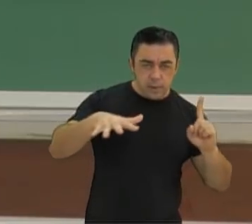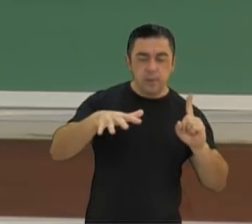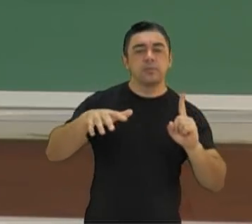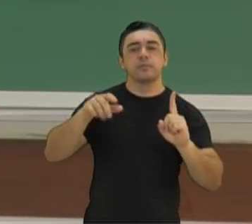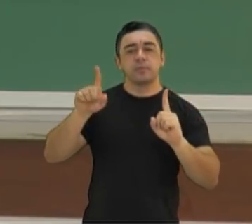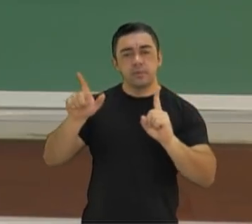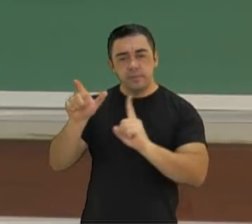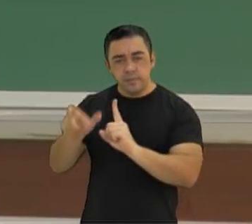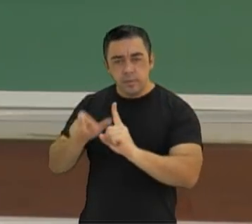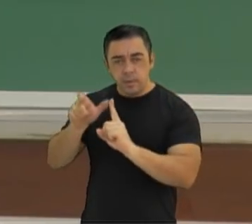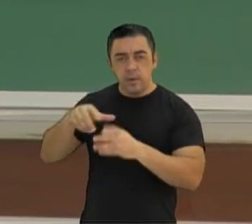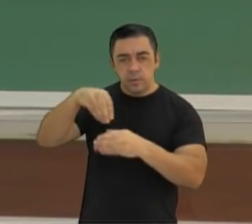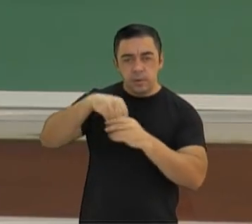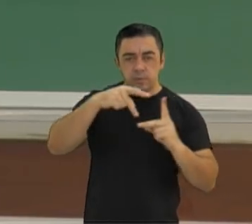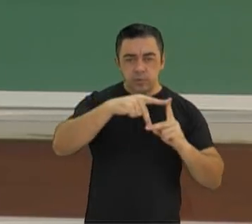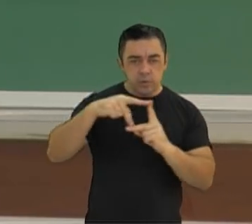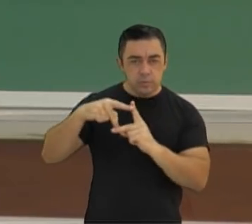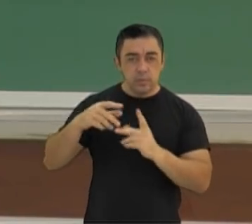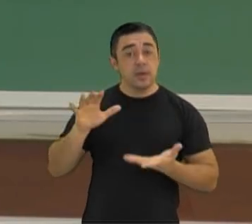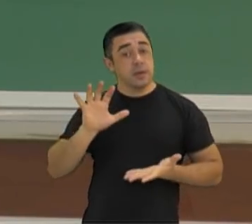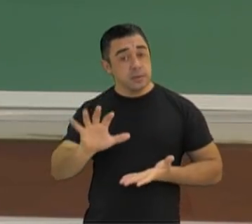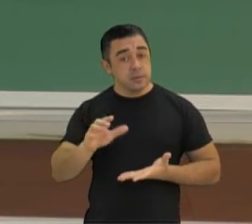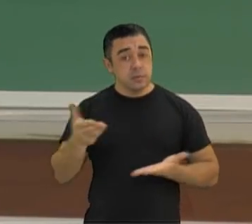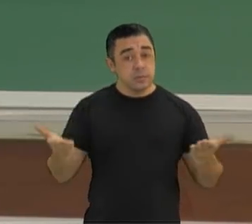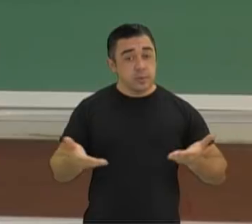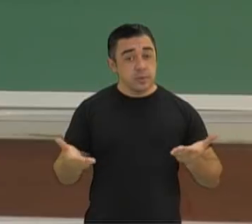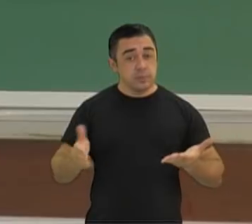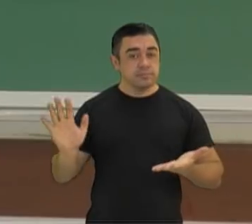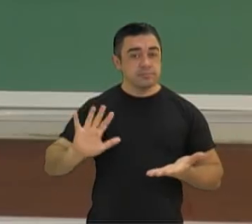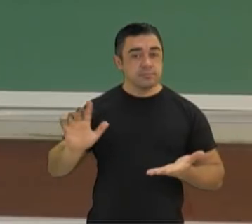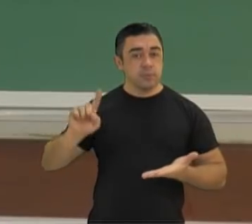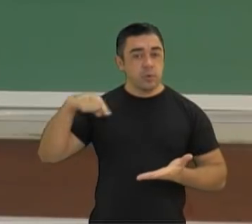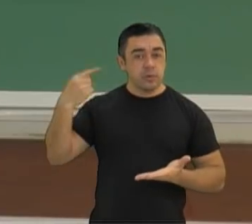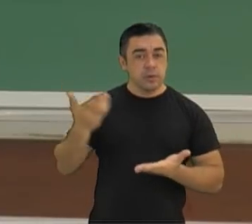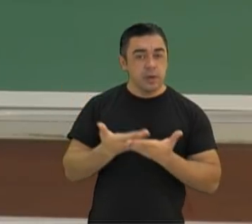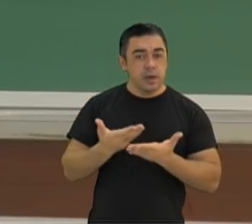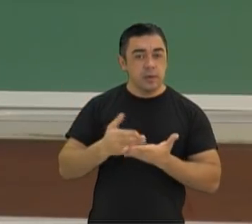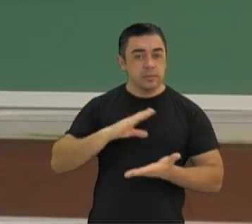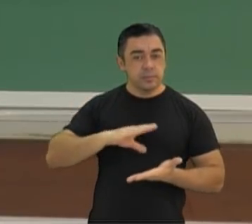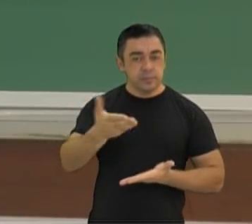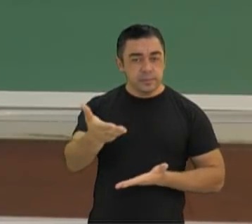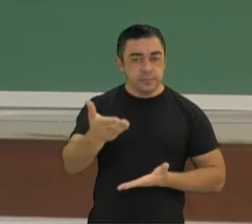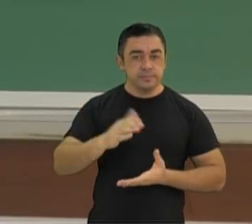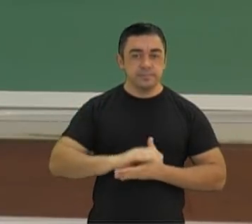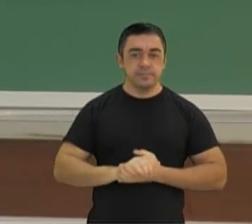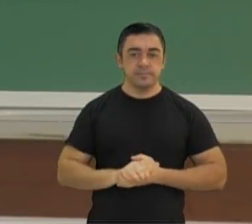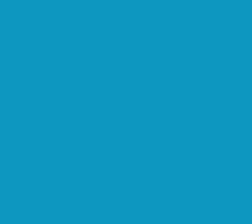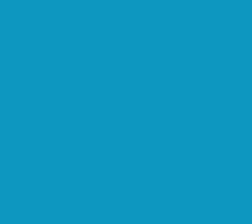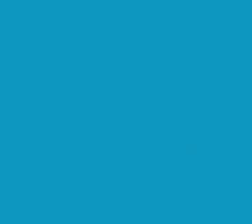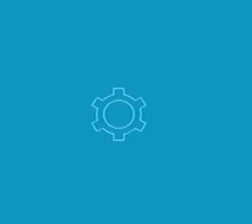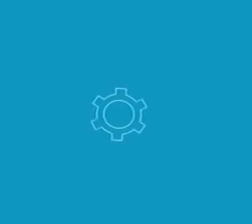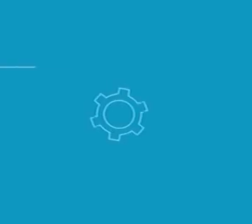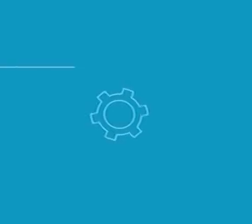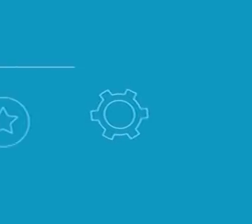verbal em uma tirinha. É isso por hoje. Até a próxima aula de língua portuguesa. Tchau, tchau!